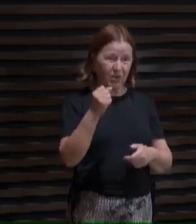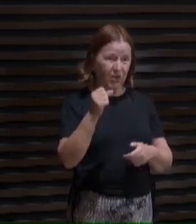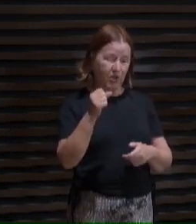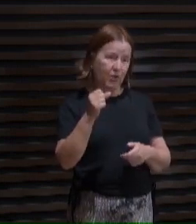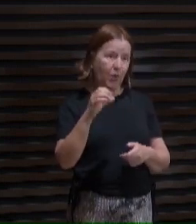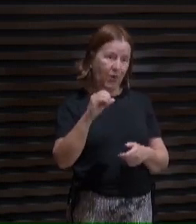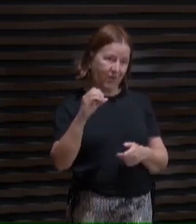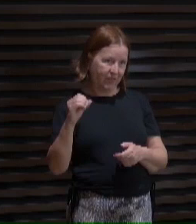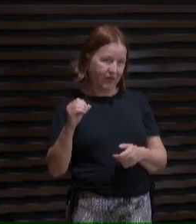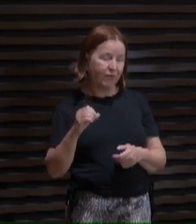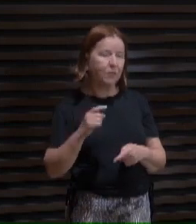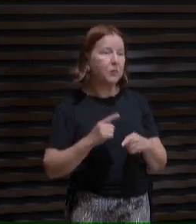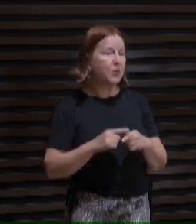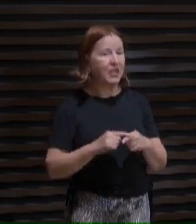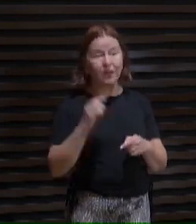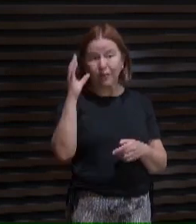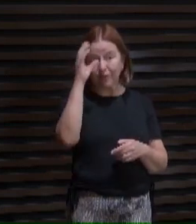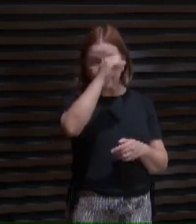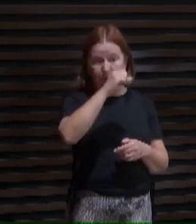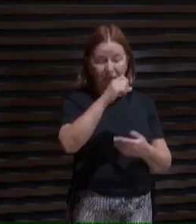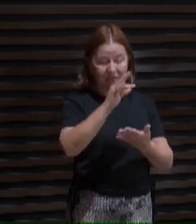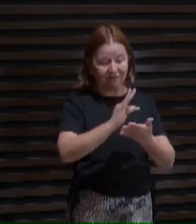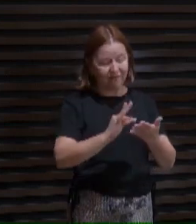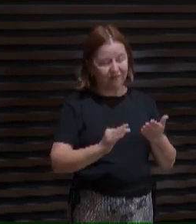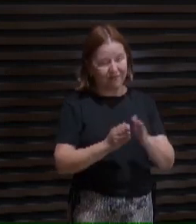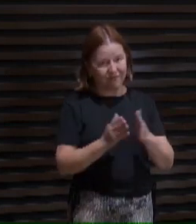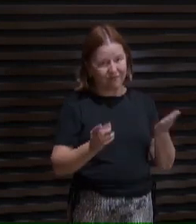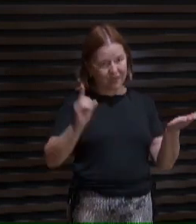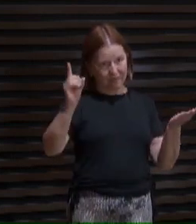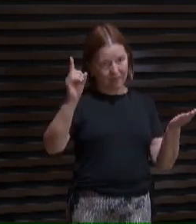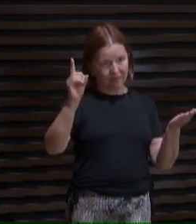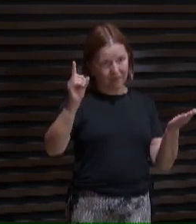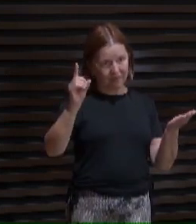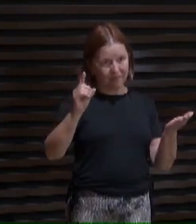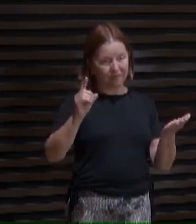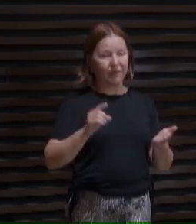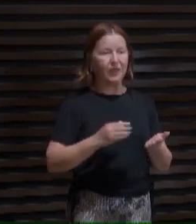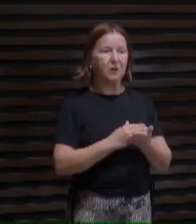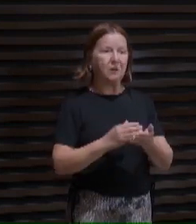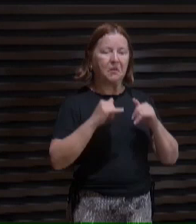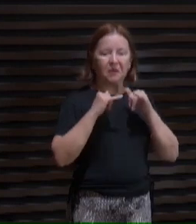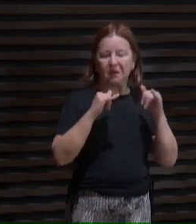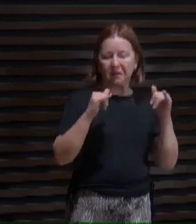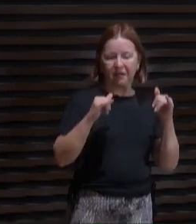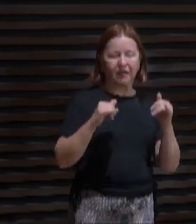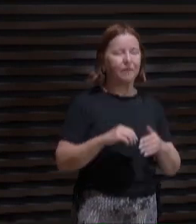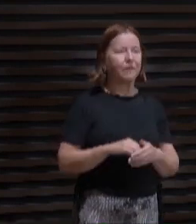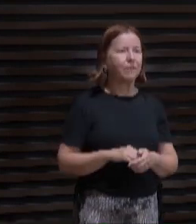compreensão dos textos. Aí vem umas previsões. Aqui mesmo,